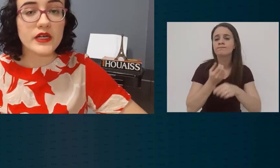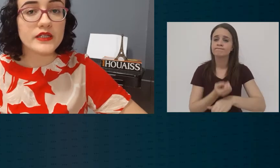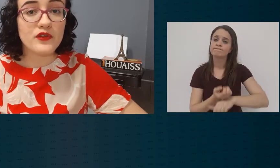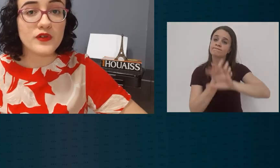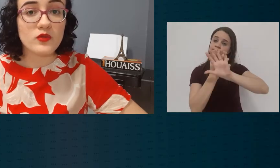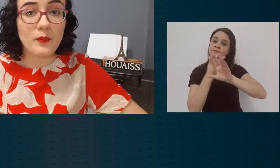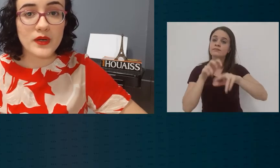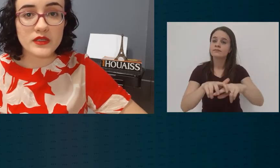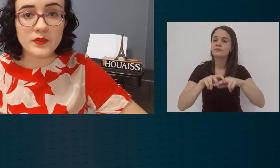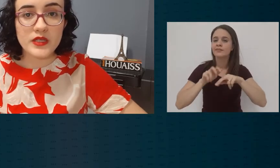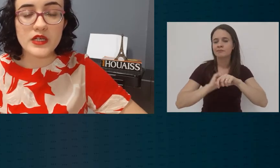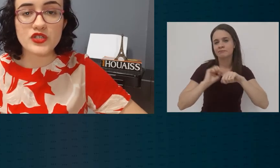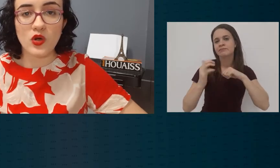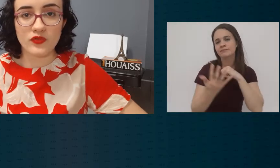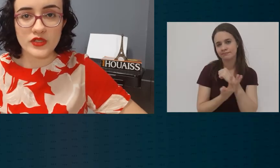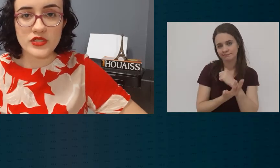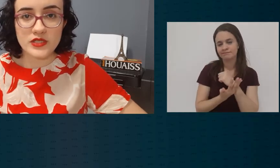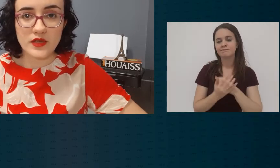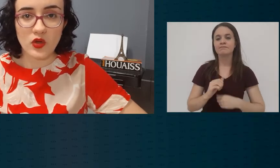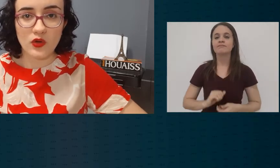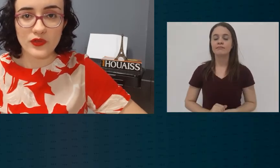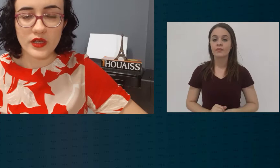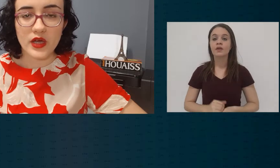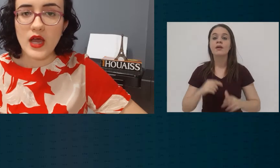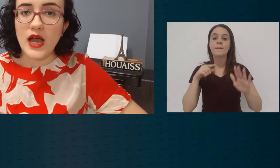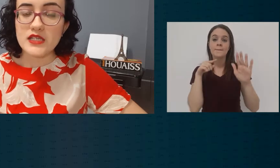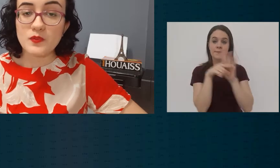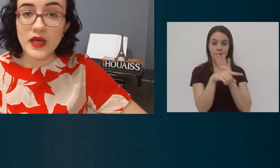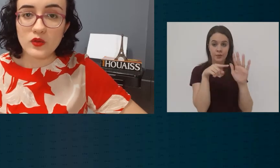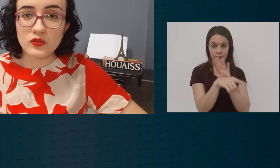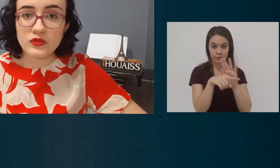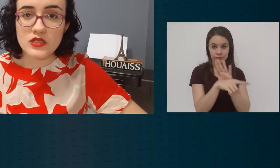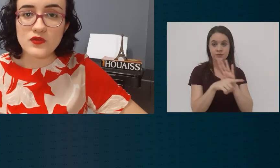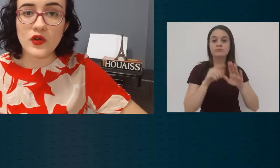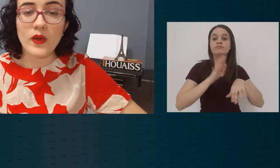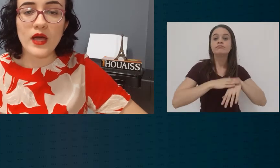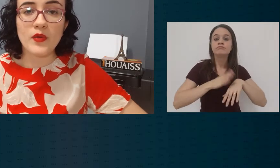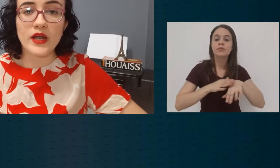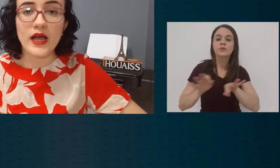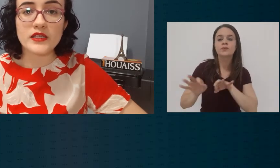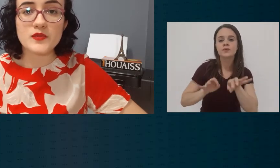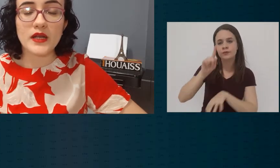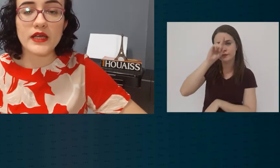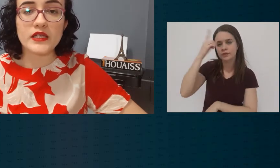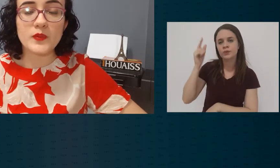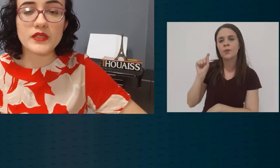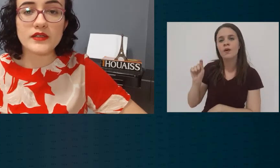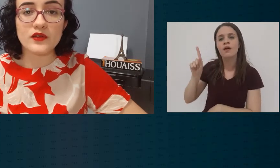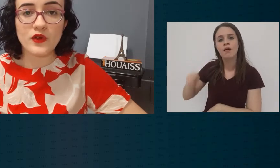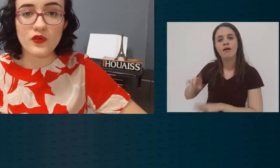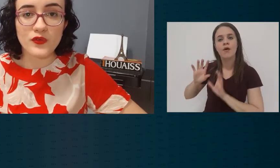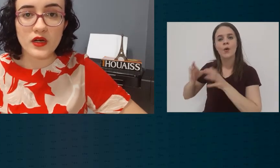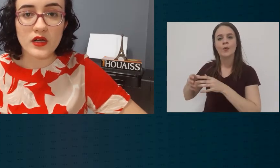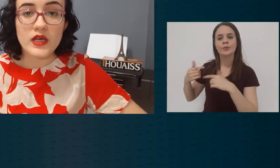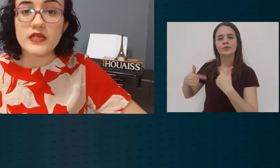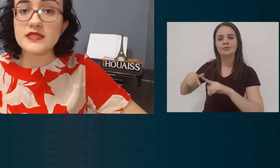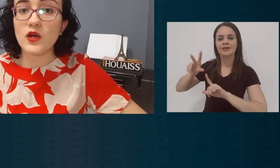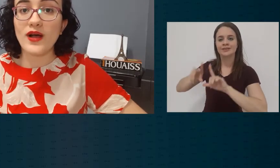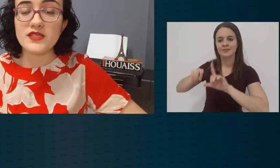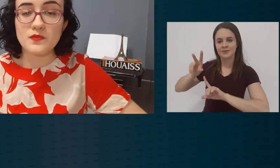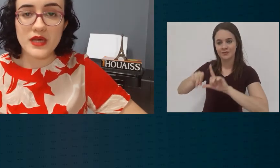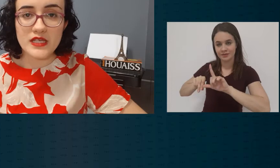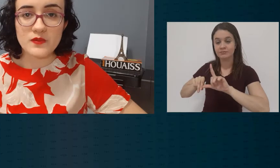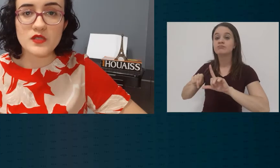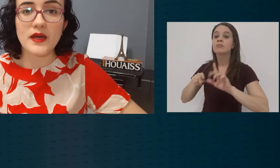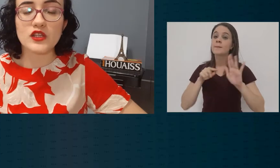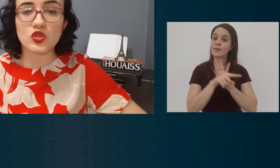videochamada devido à pandemia de Covid-19. As perguntas foram elaboradas pela equipe da TV UFAM e são